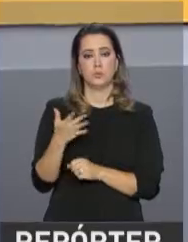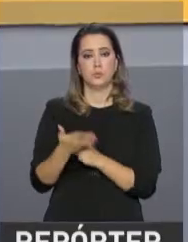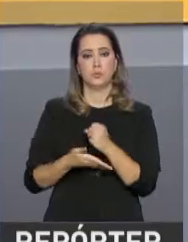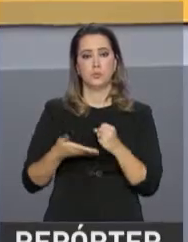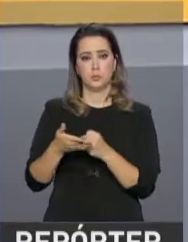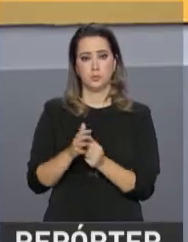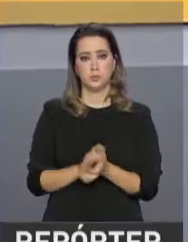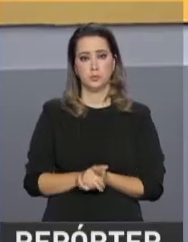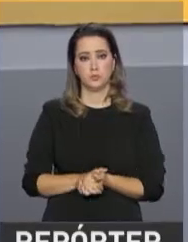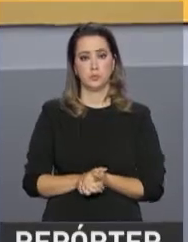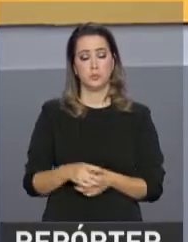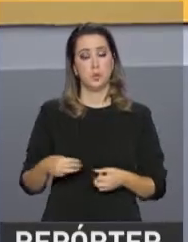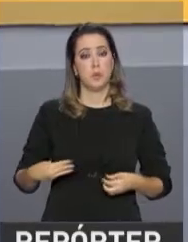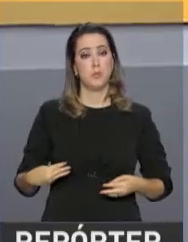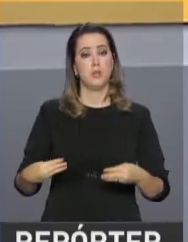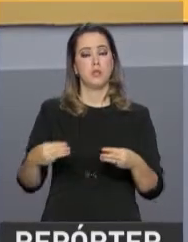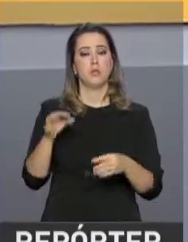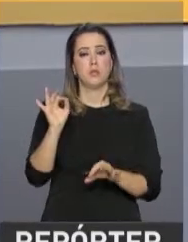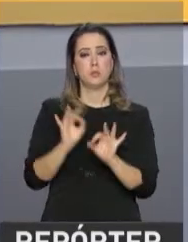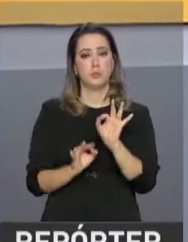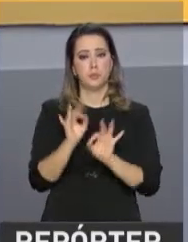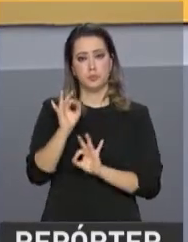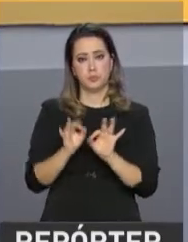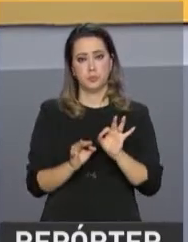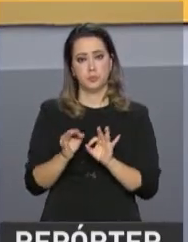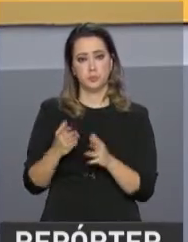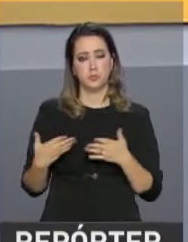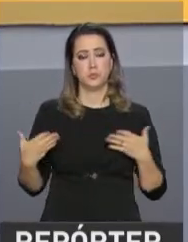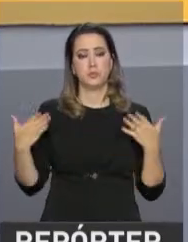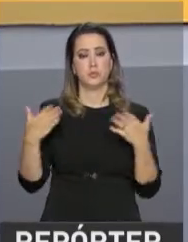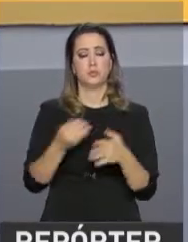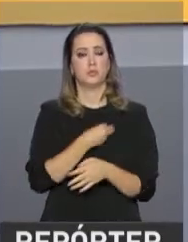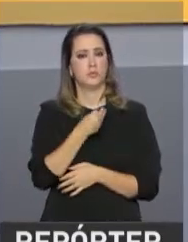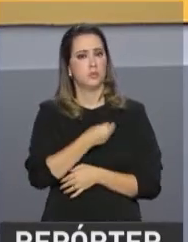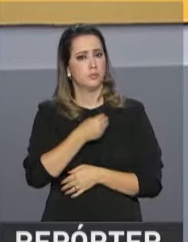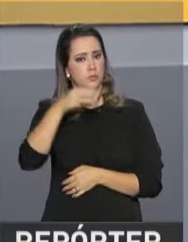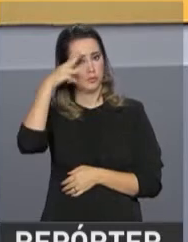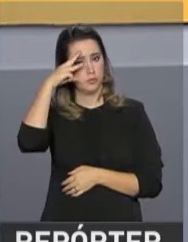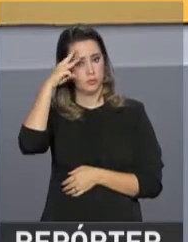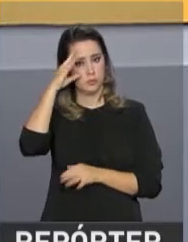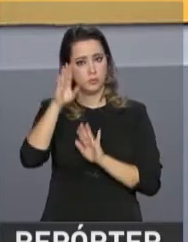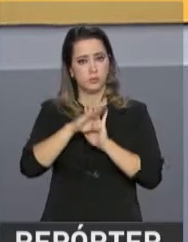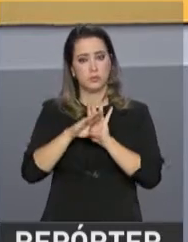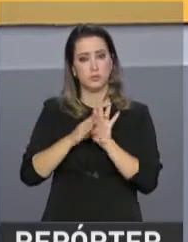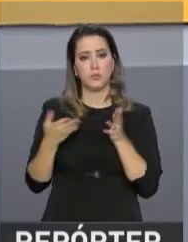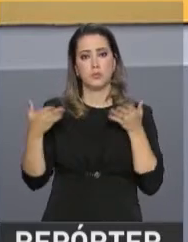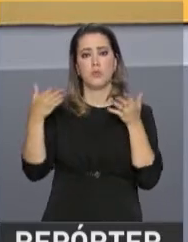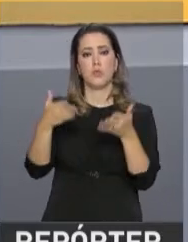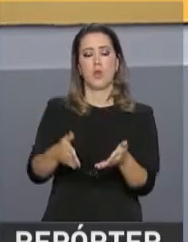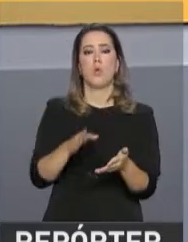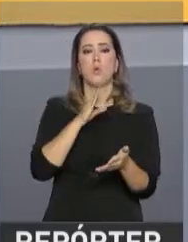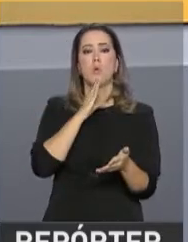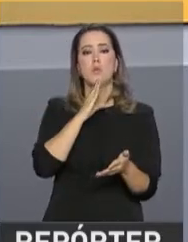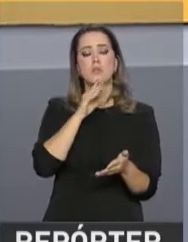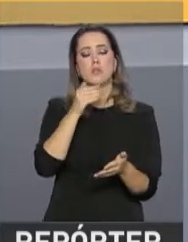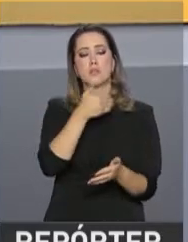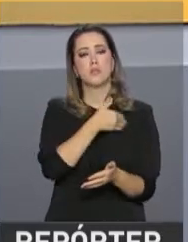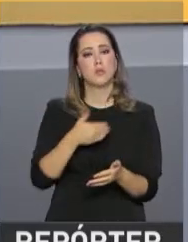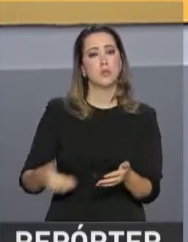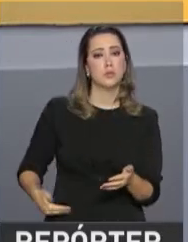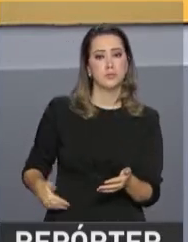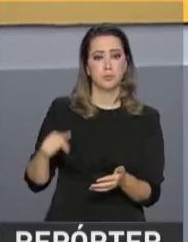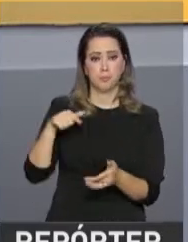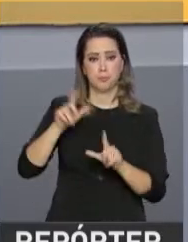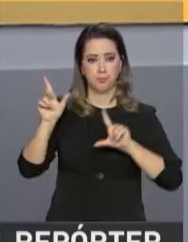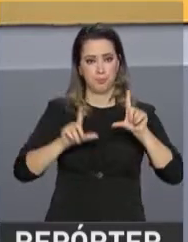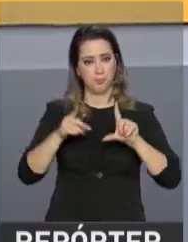o ministro do planejamento de oliveira participou ao vivo nesta terça feira do programa por dentro do governo aqui da tvnbr